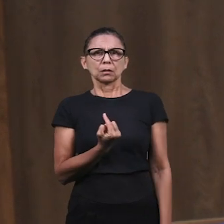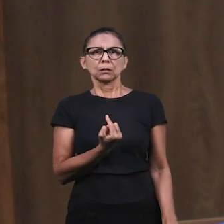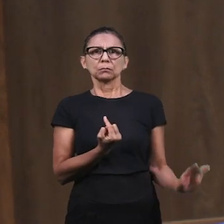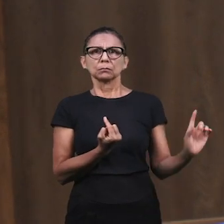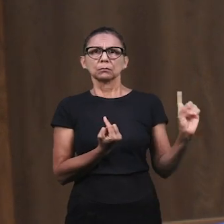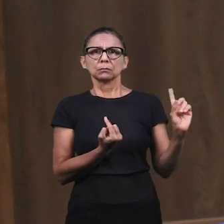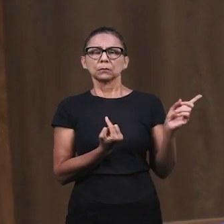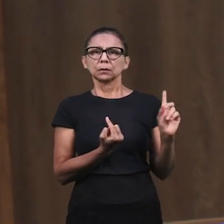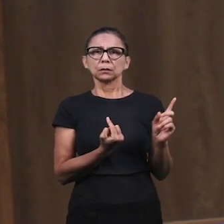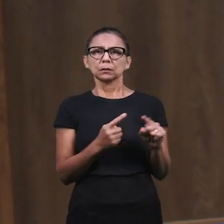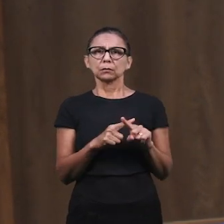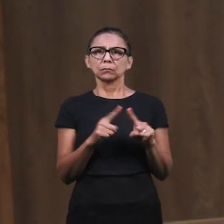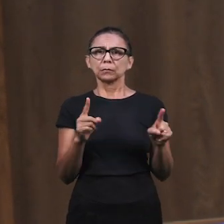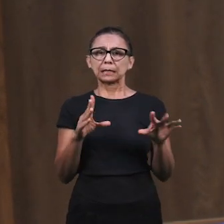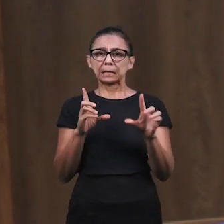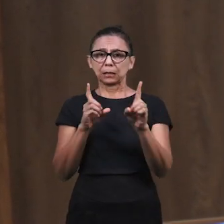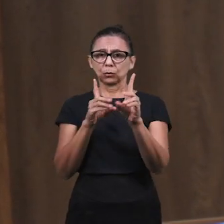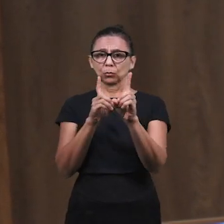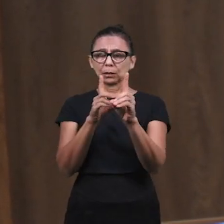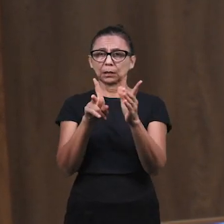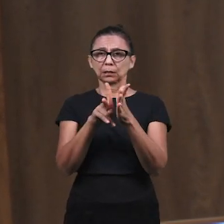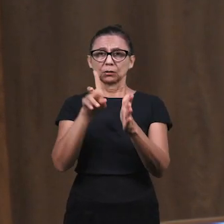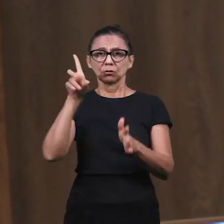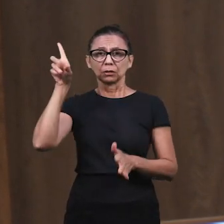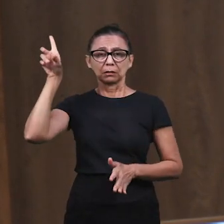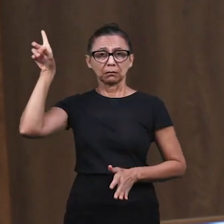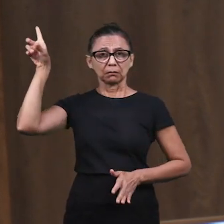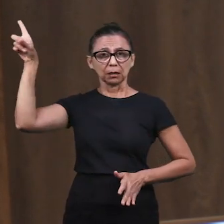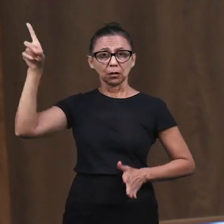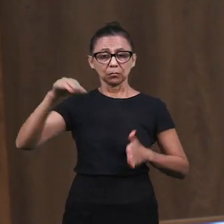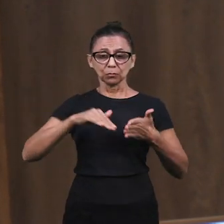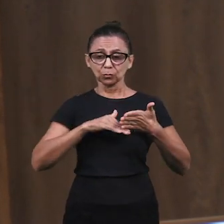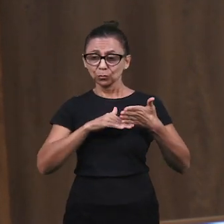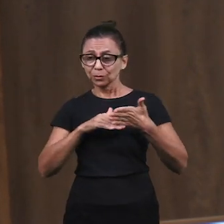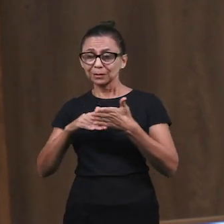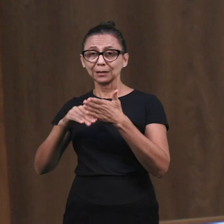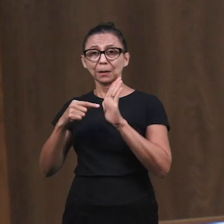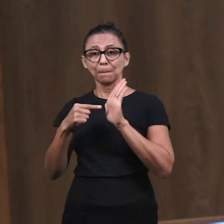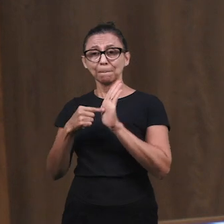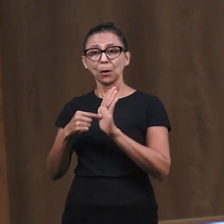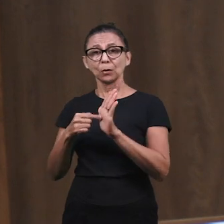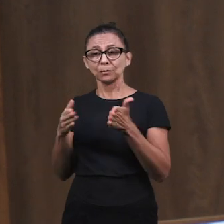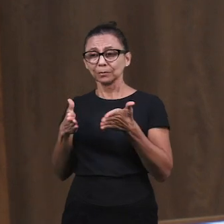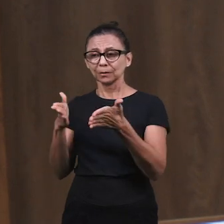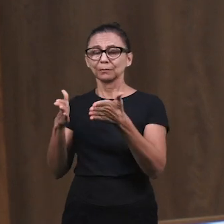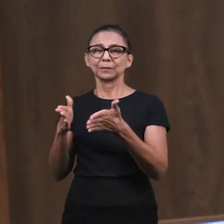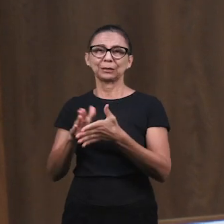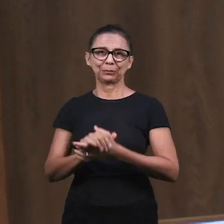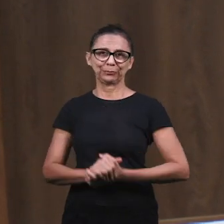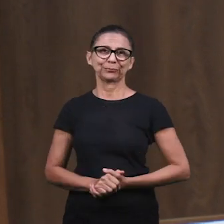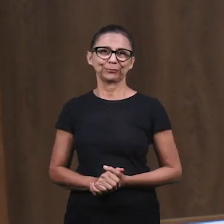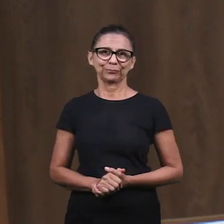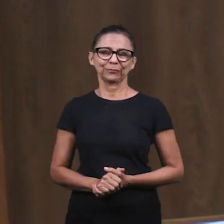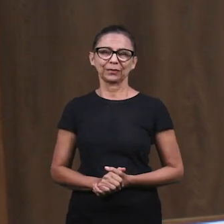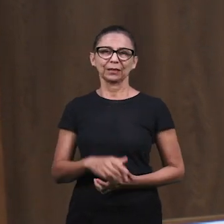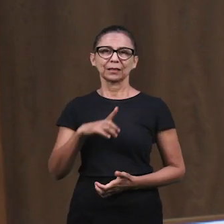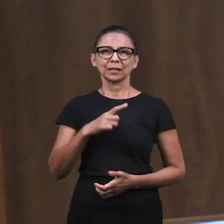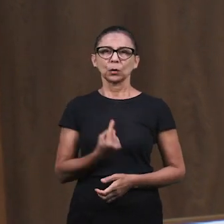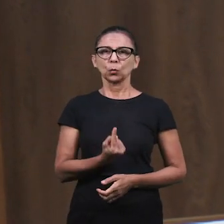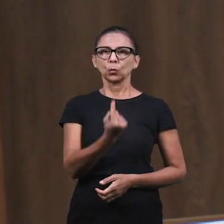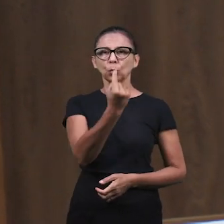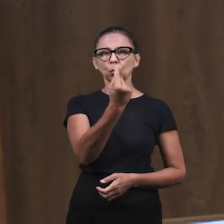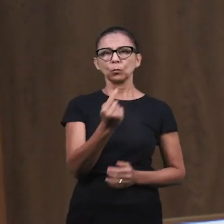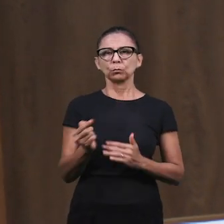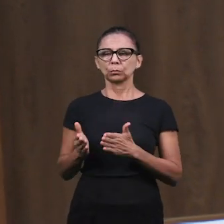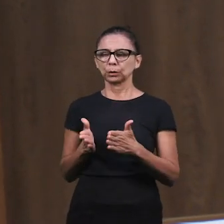vagando sem direção. Mas a doutrina, ela estabelece para nós uma direção. No caso, a